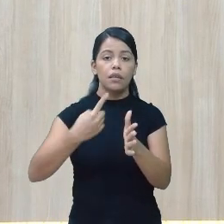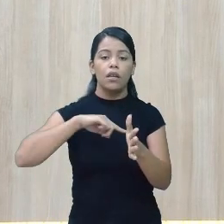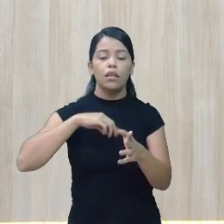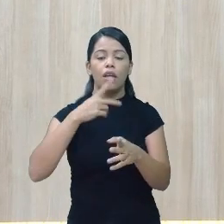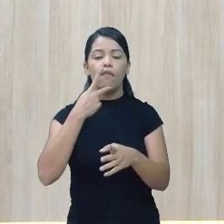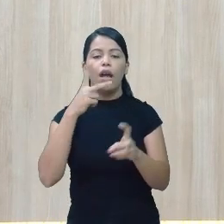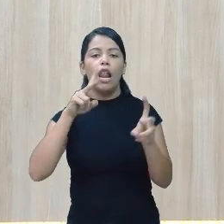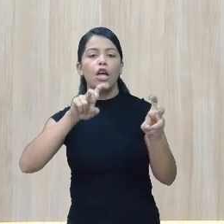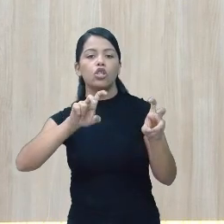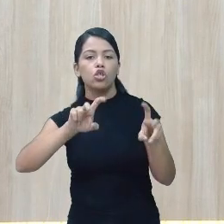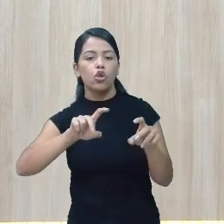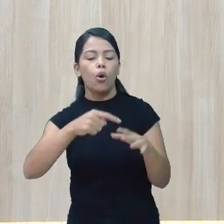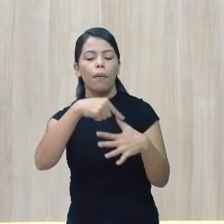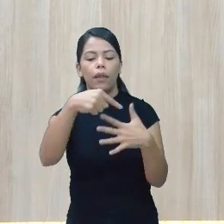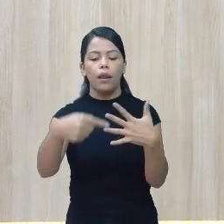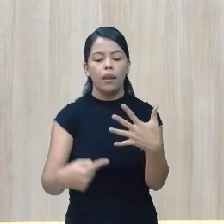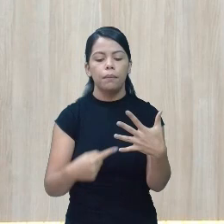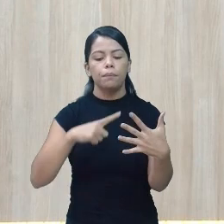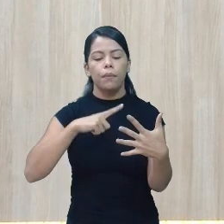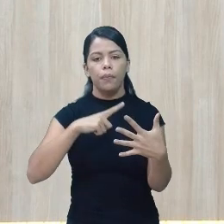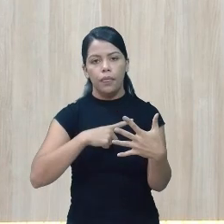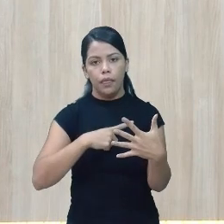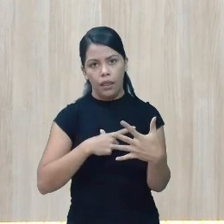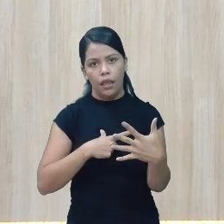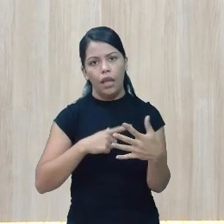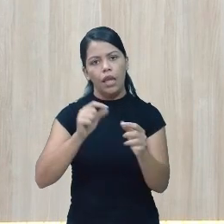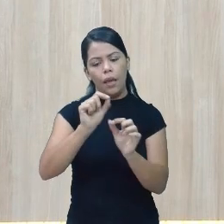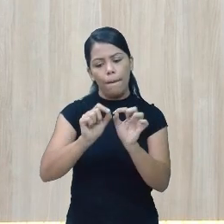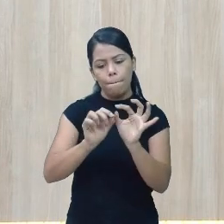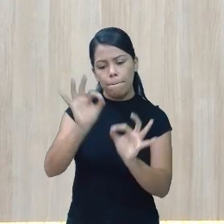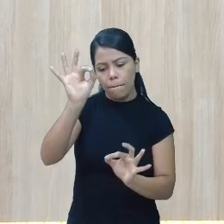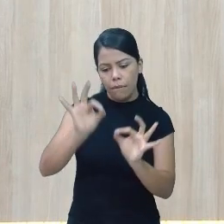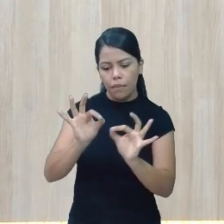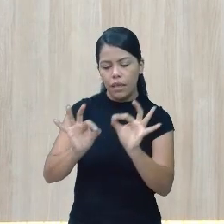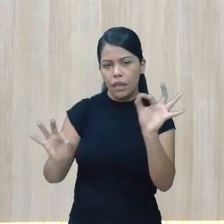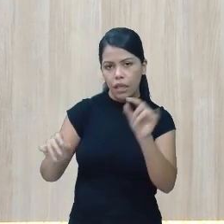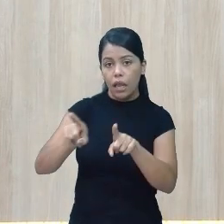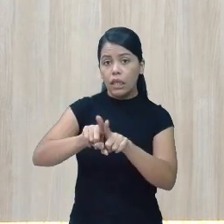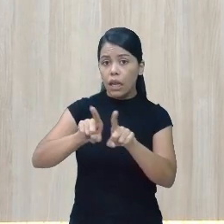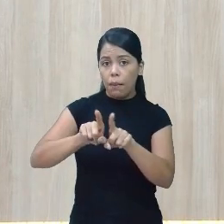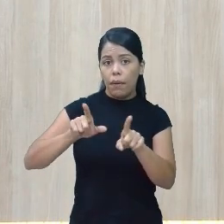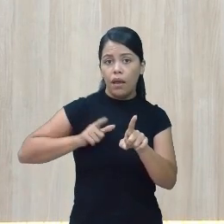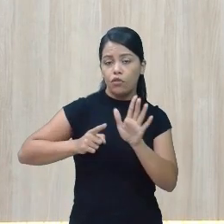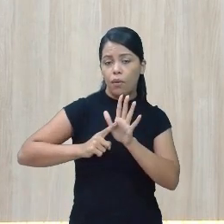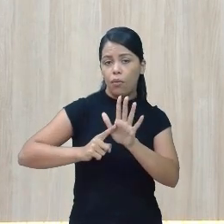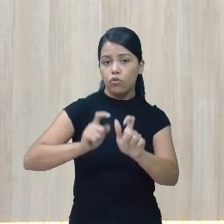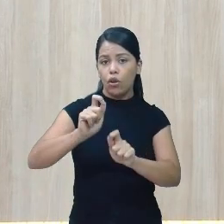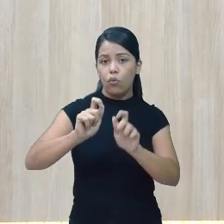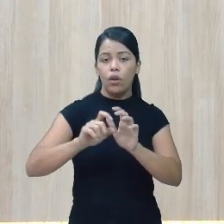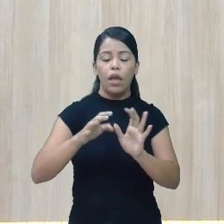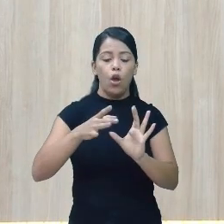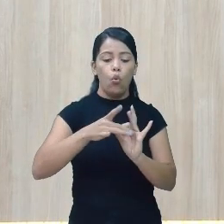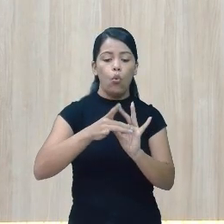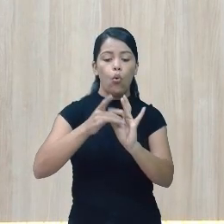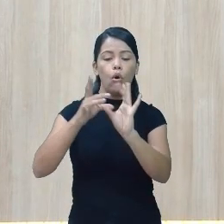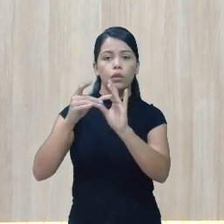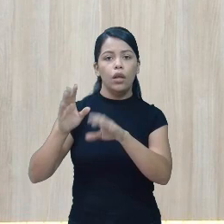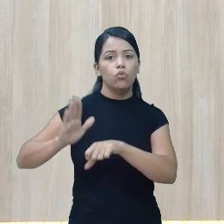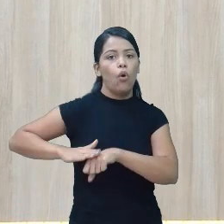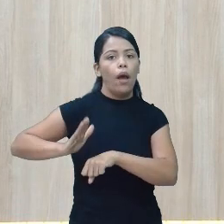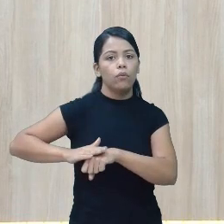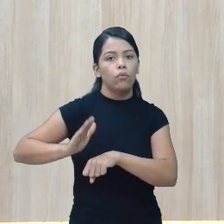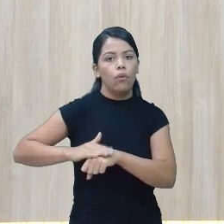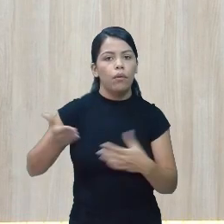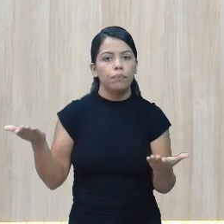os gráficos, que são as tabelas e algumas medidas estatísticas, a gente vai trazer um contexto muito atual em